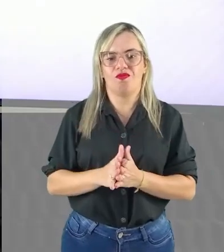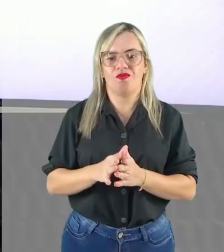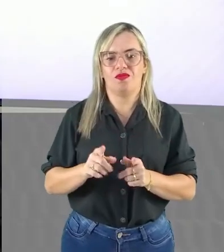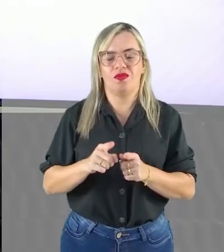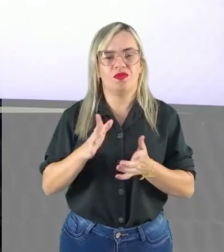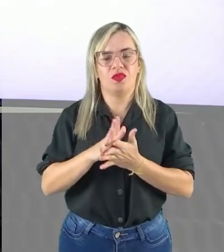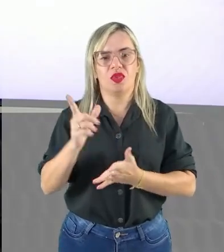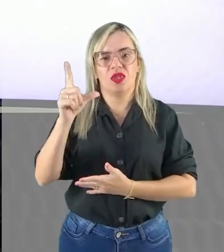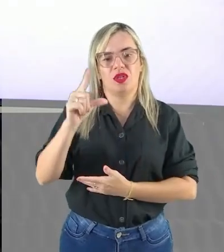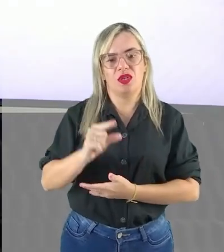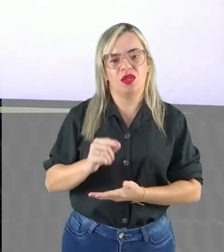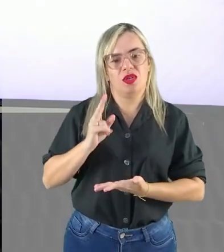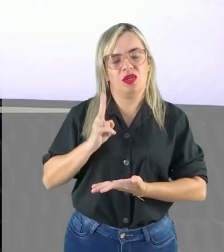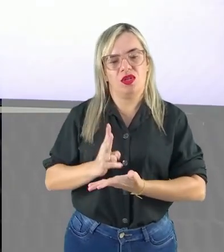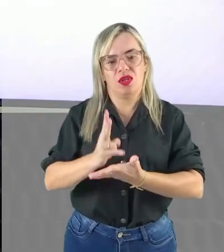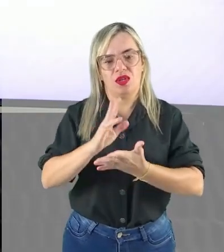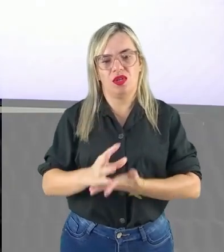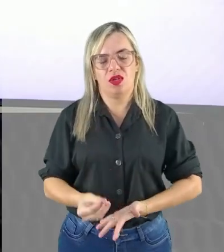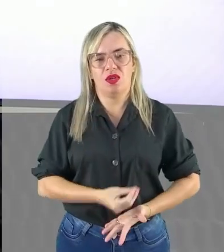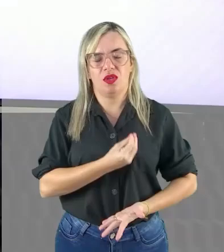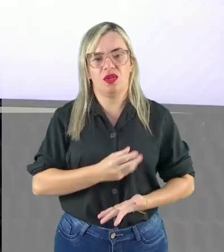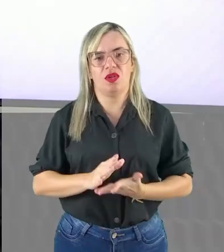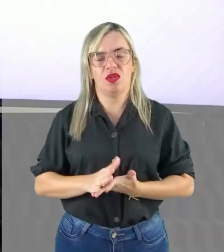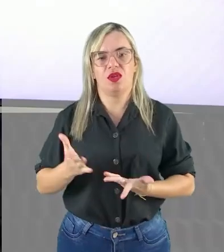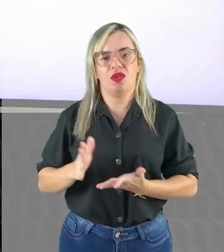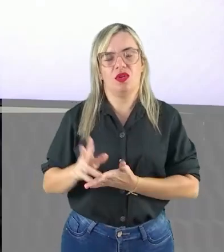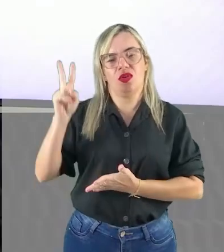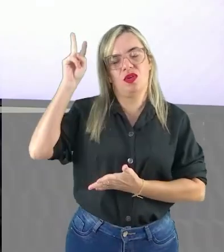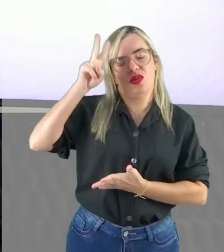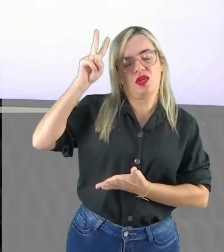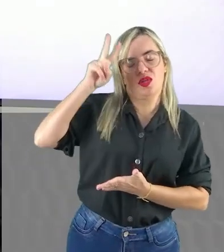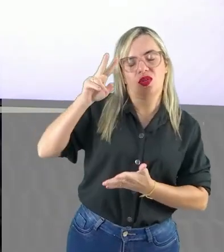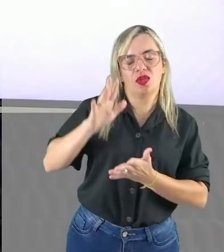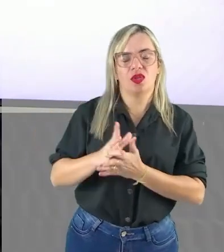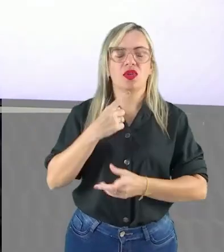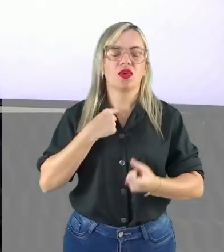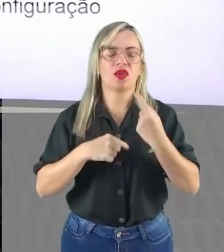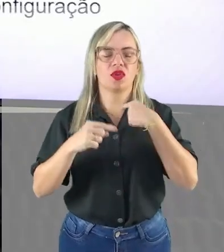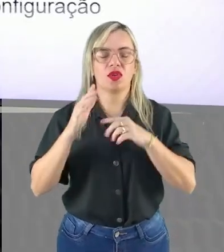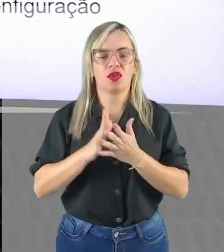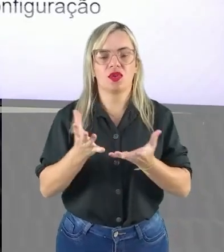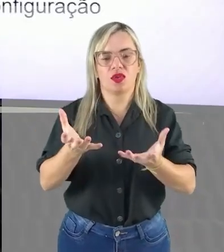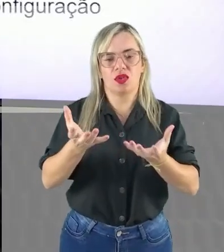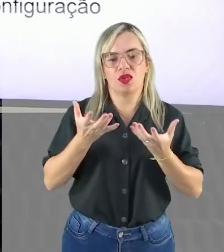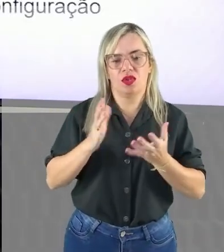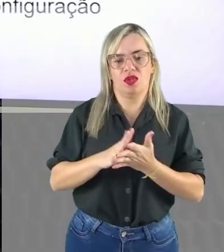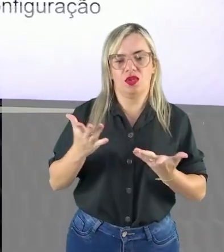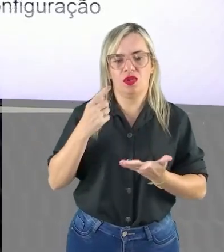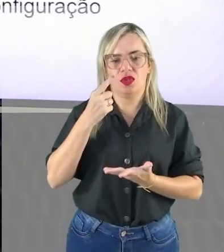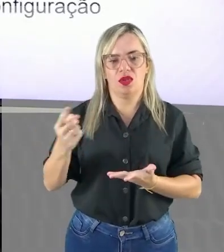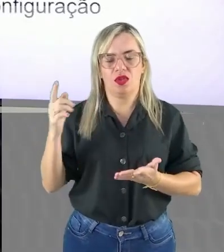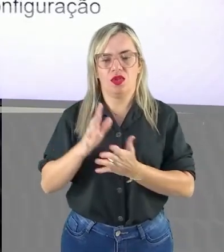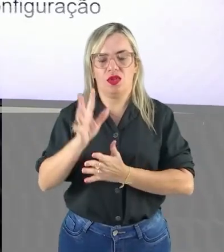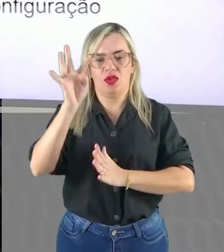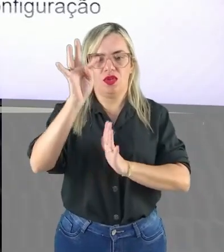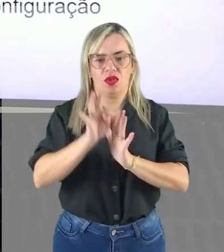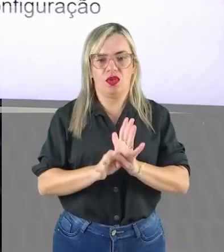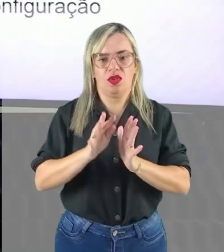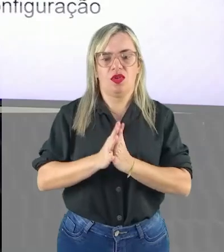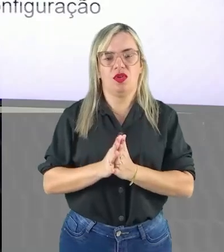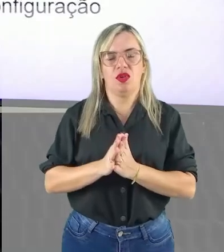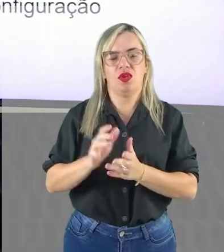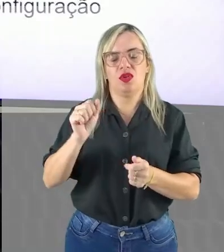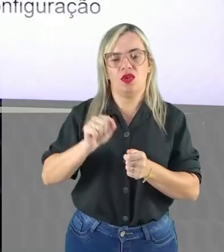nós sigamos vivos com as lembranças que nos dê vontade. Então, aqui nós temos o texto, o autor faz uma